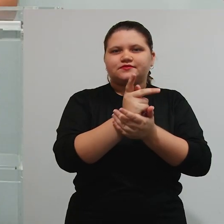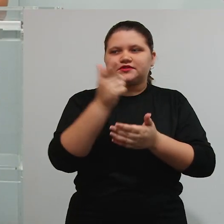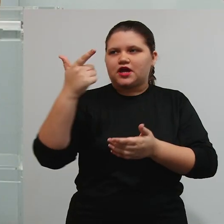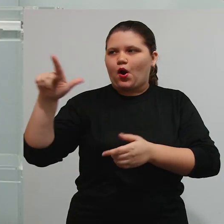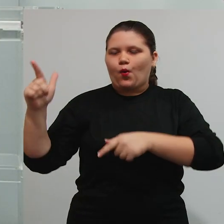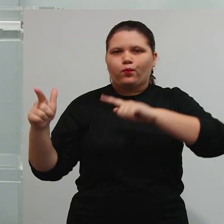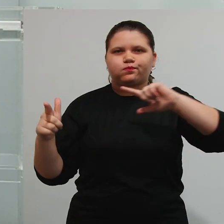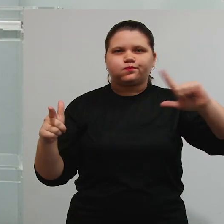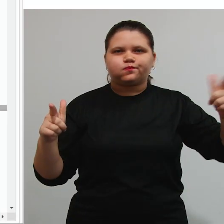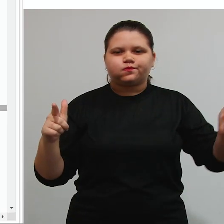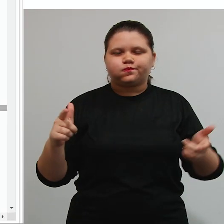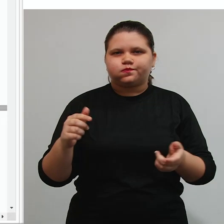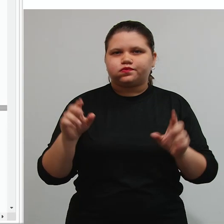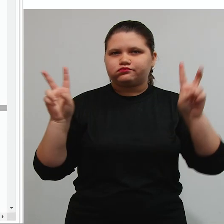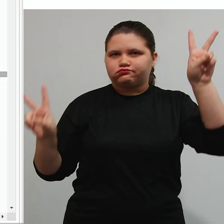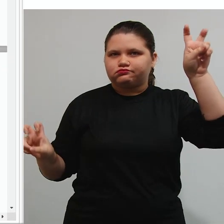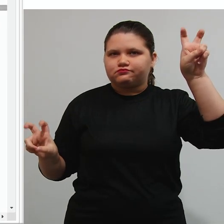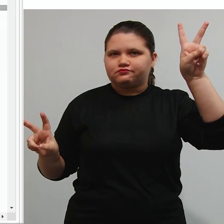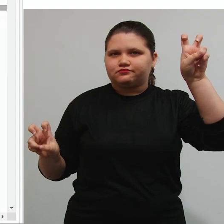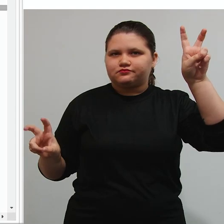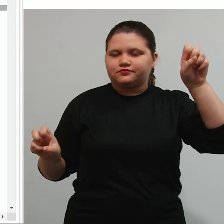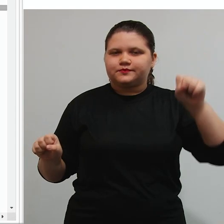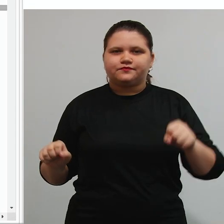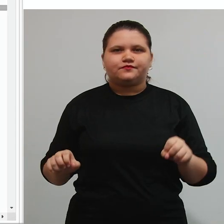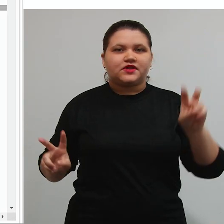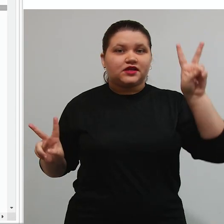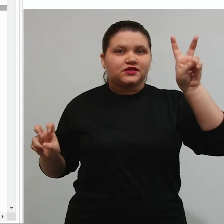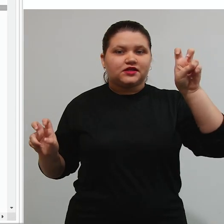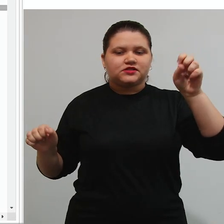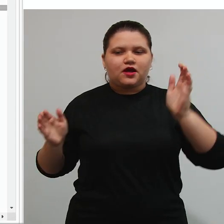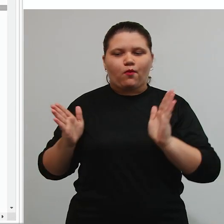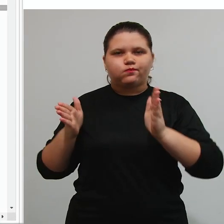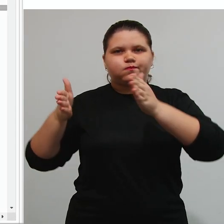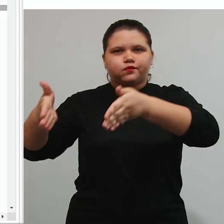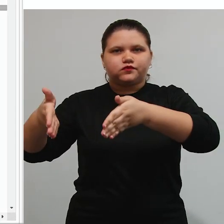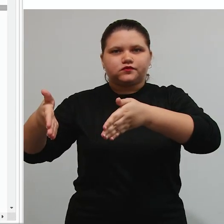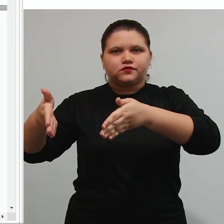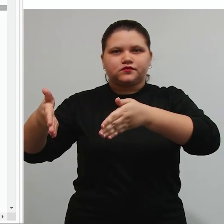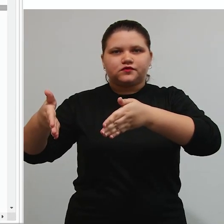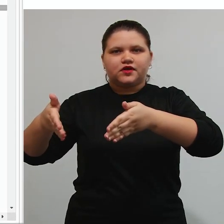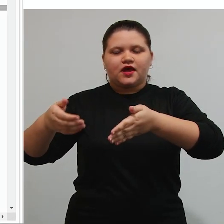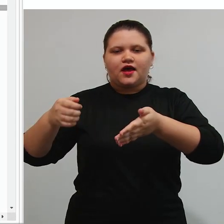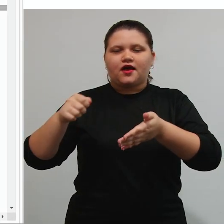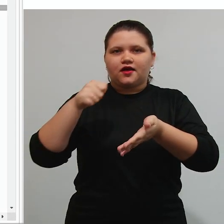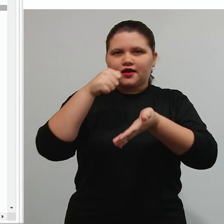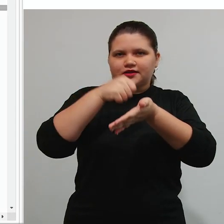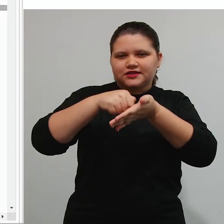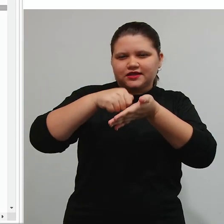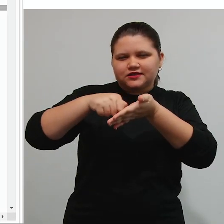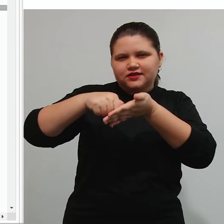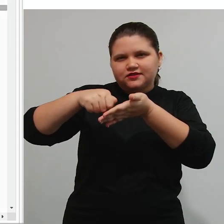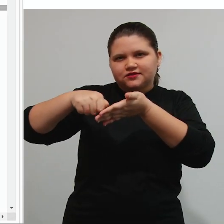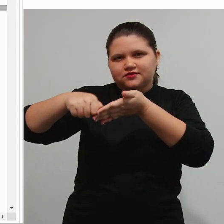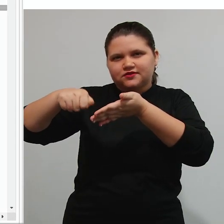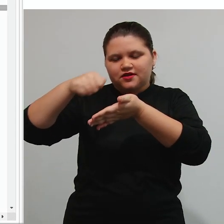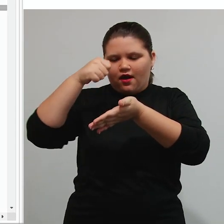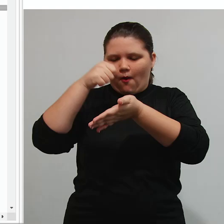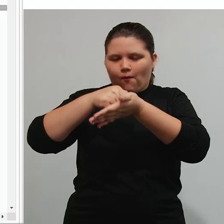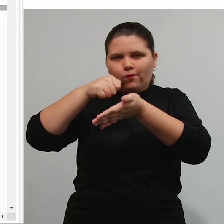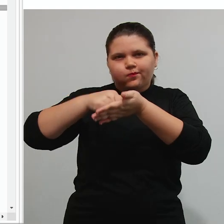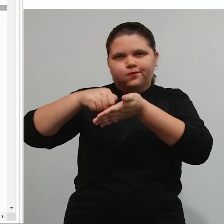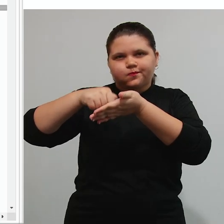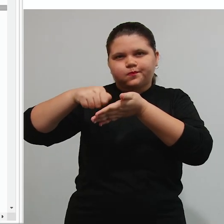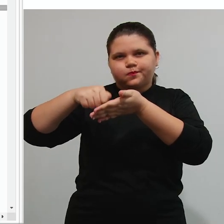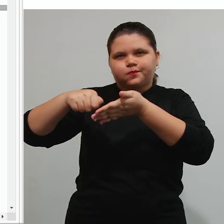citação. A gente tem também a citação direta, que é a mais comum, né, que é a transcrição textual da parte da obra